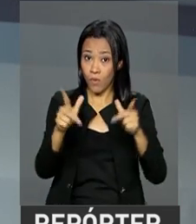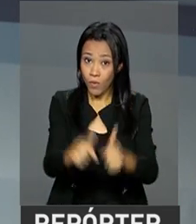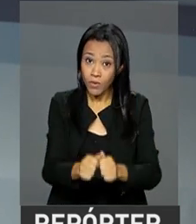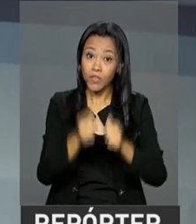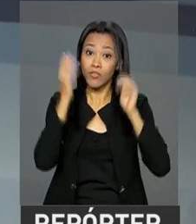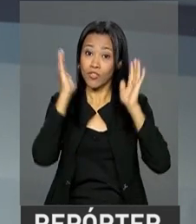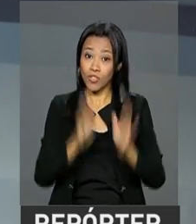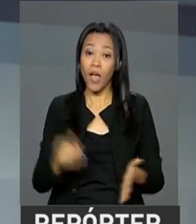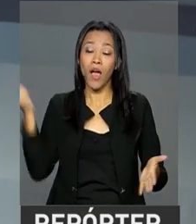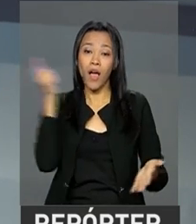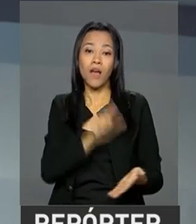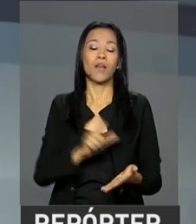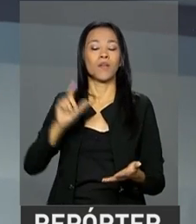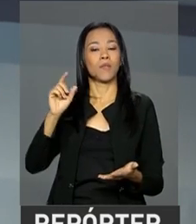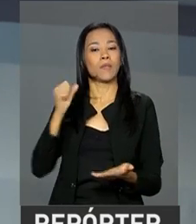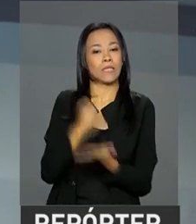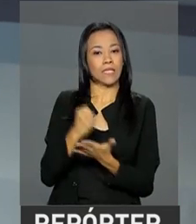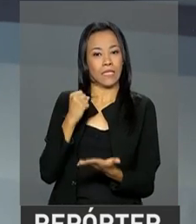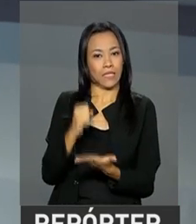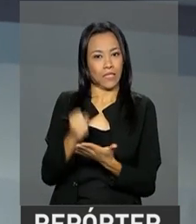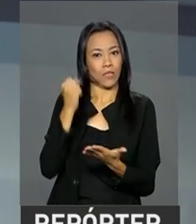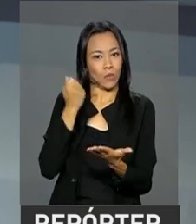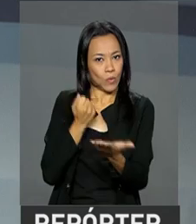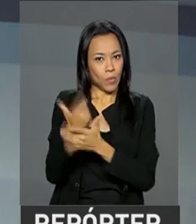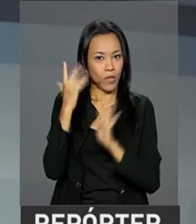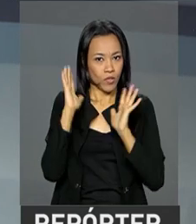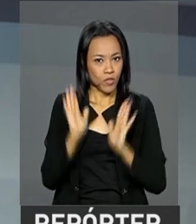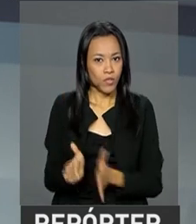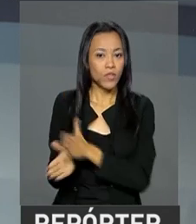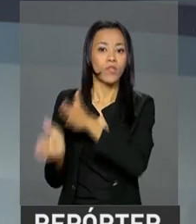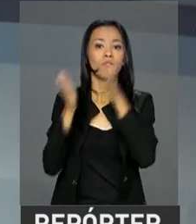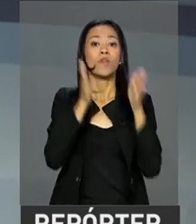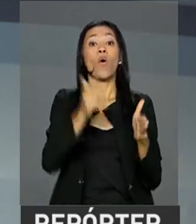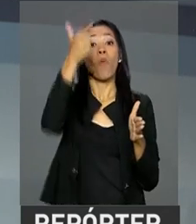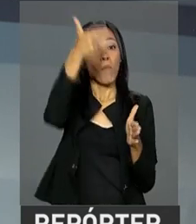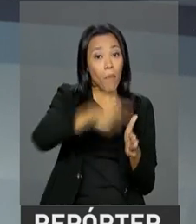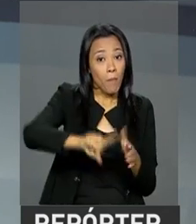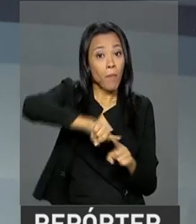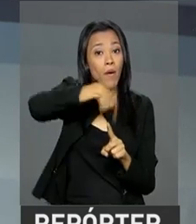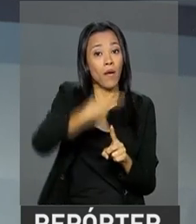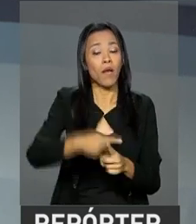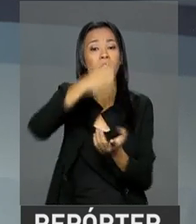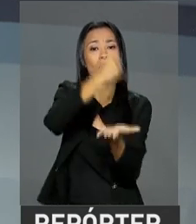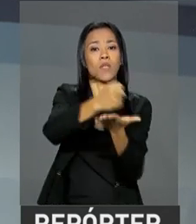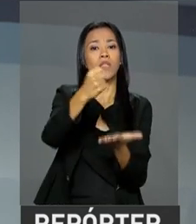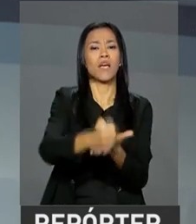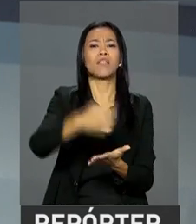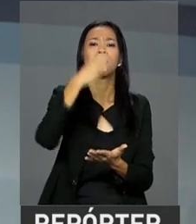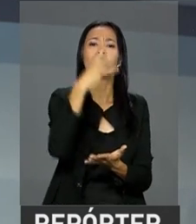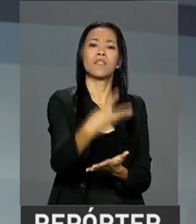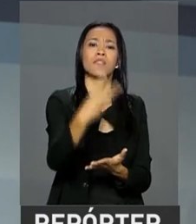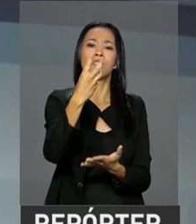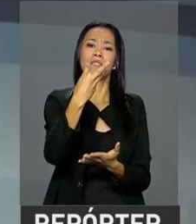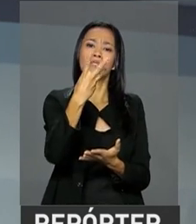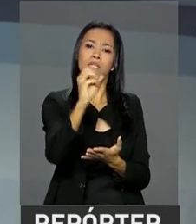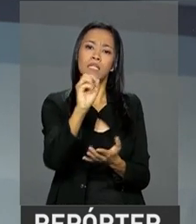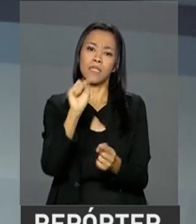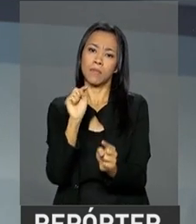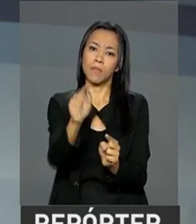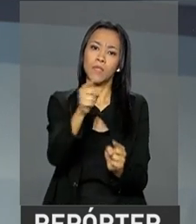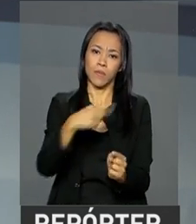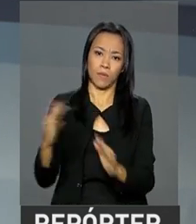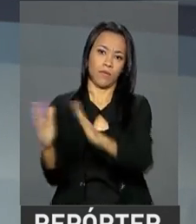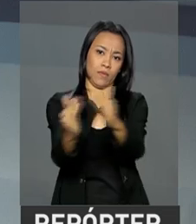saudados pela união foram contratadas também 30v 330.000 novas unidades